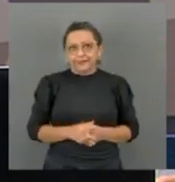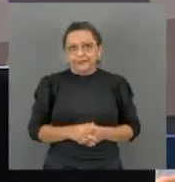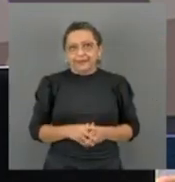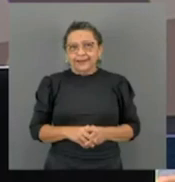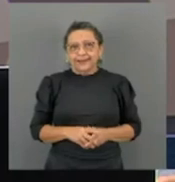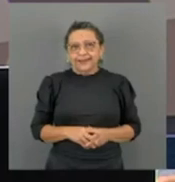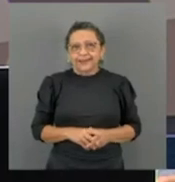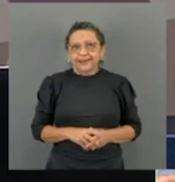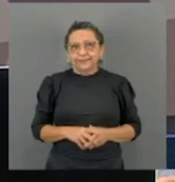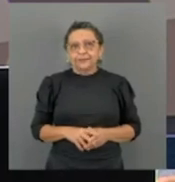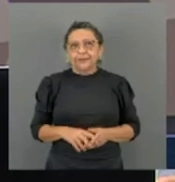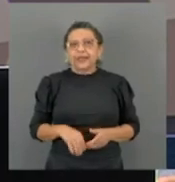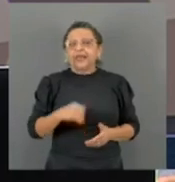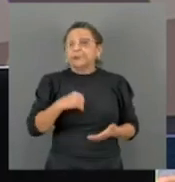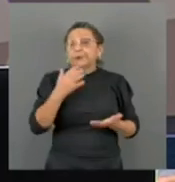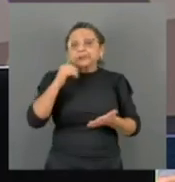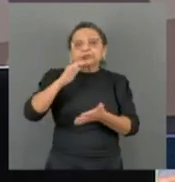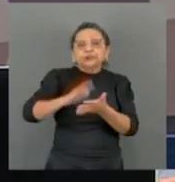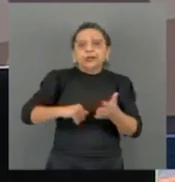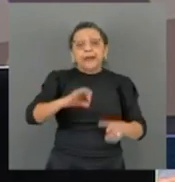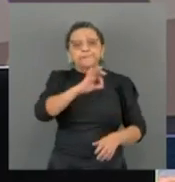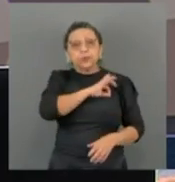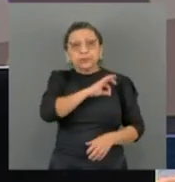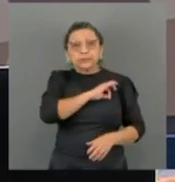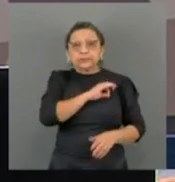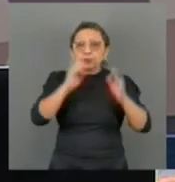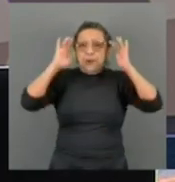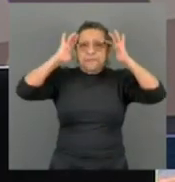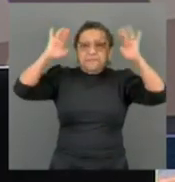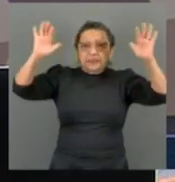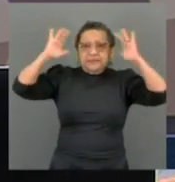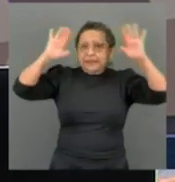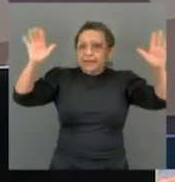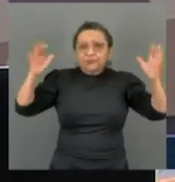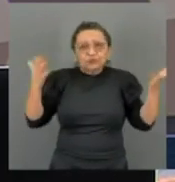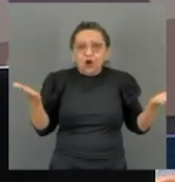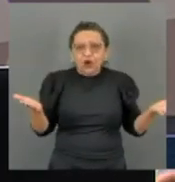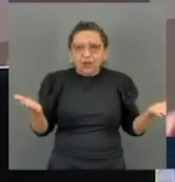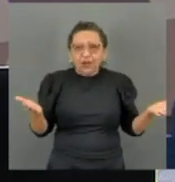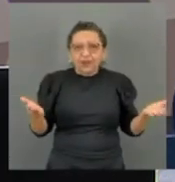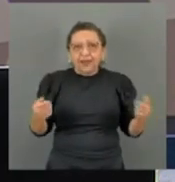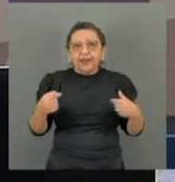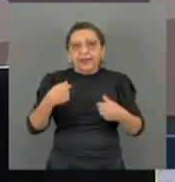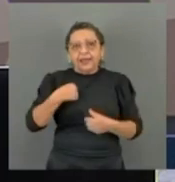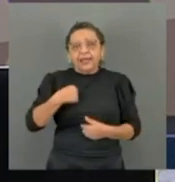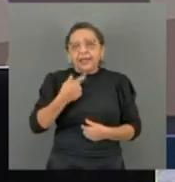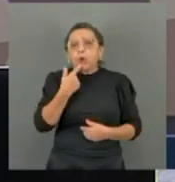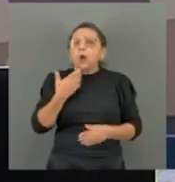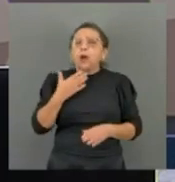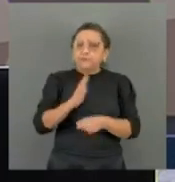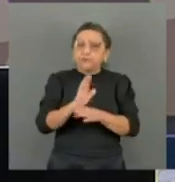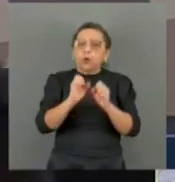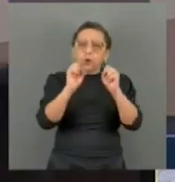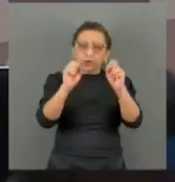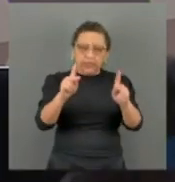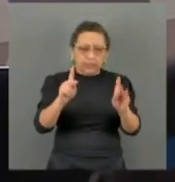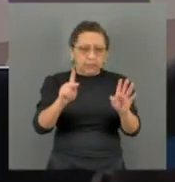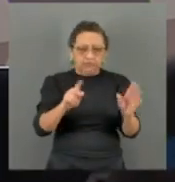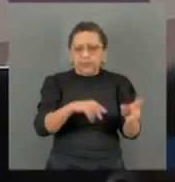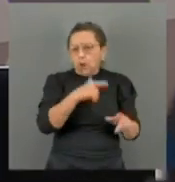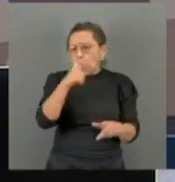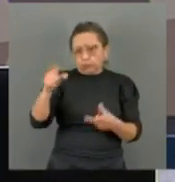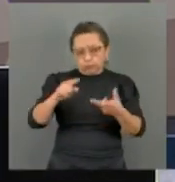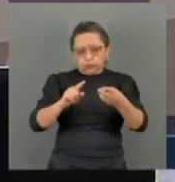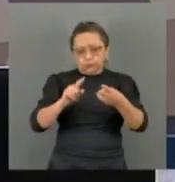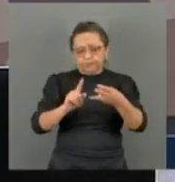Desmonetizar as polícias do pensamento. Ok? Eu sou em favor. Ok. Outro